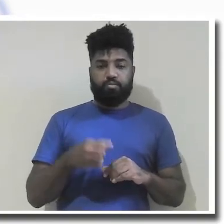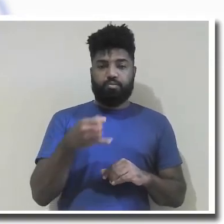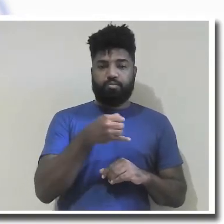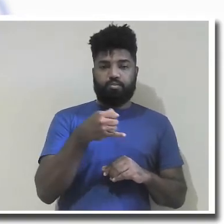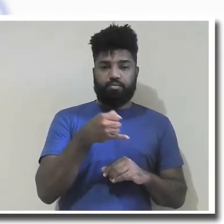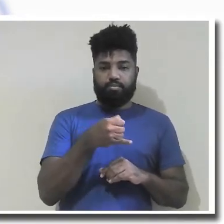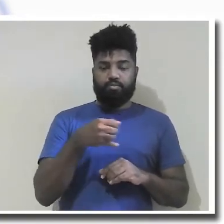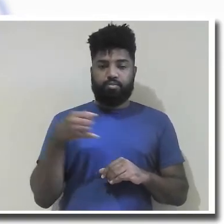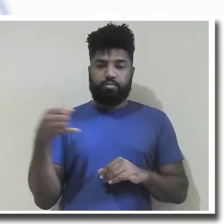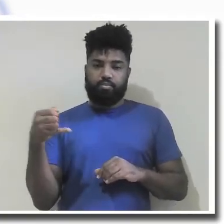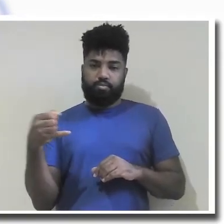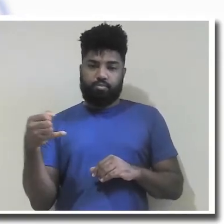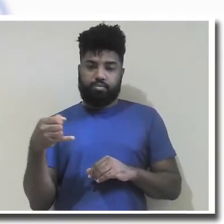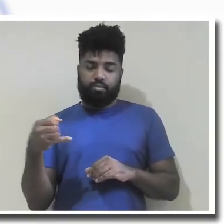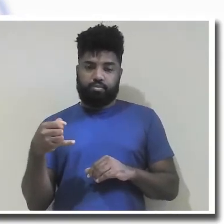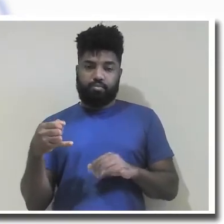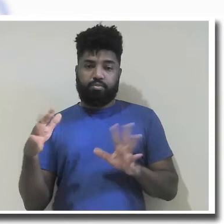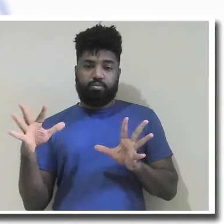Menos com menos no produto